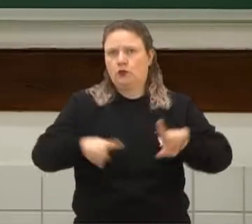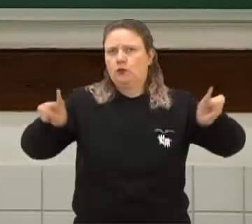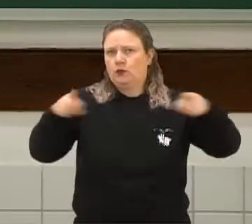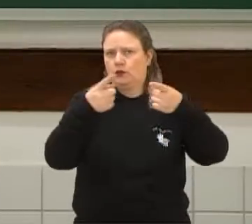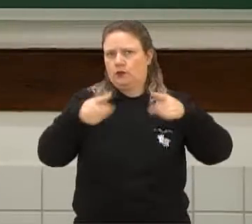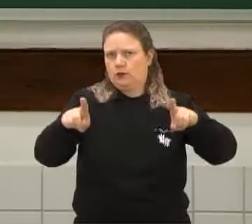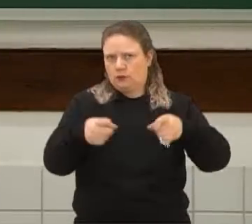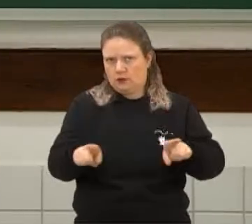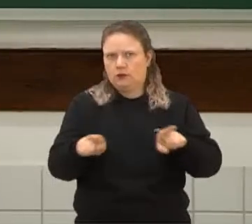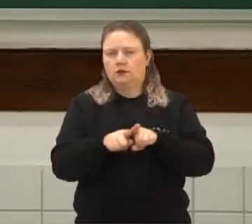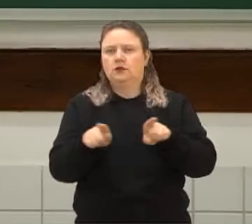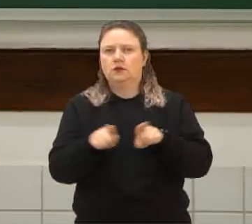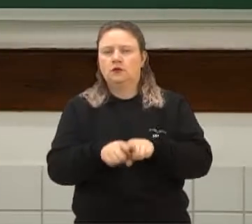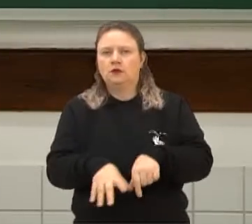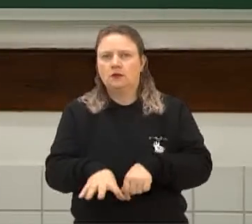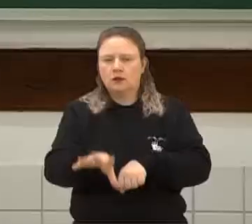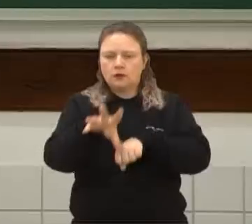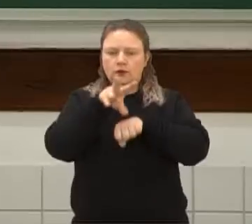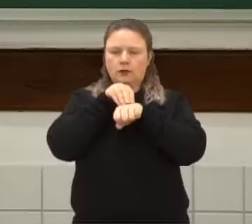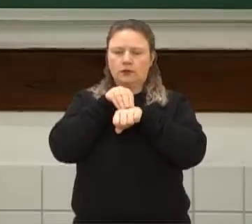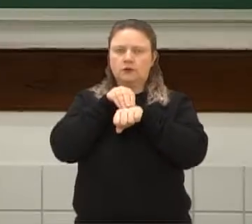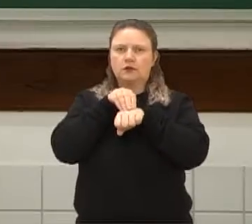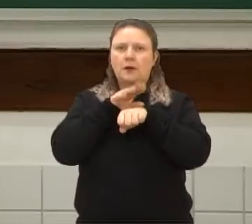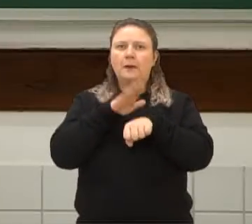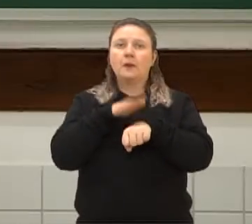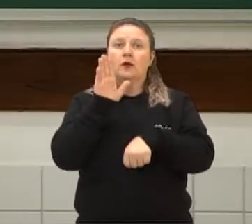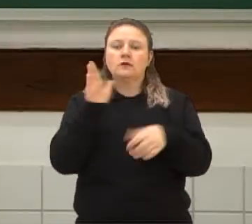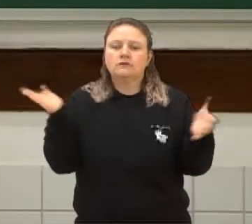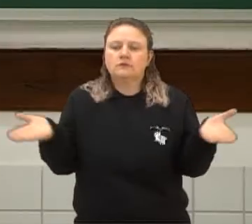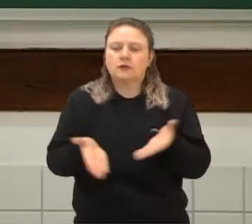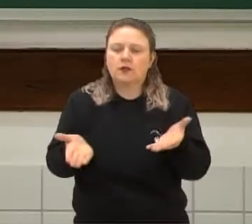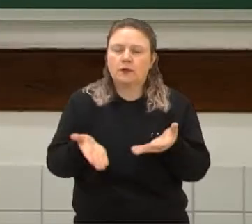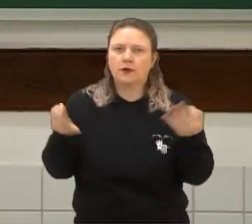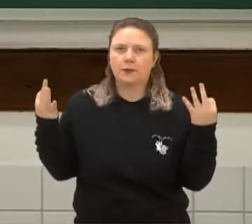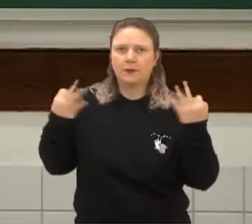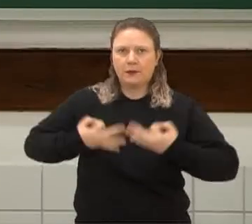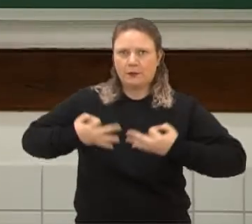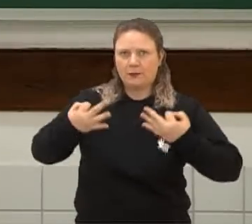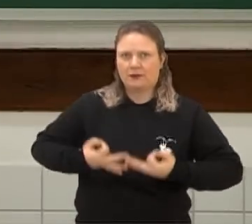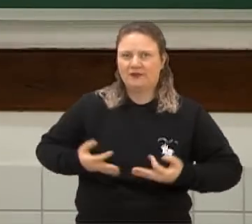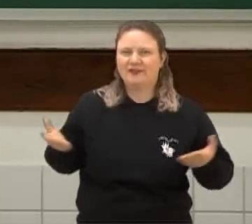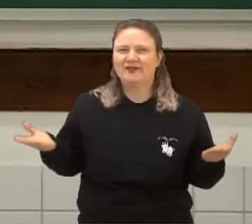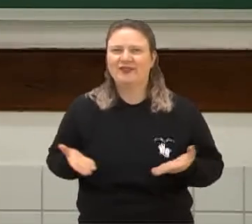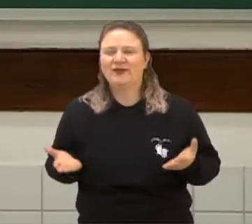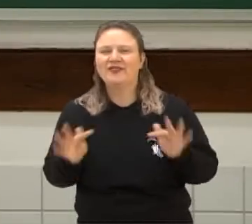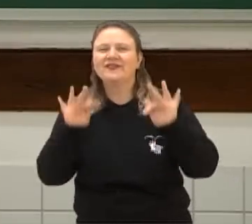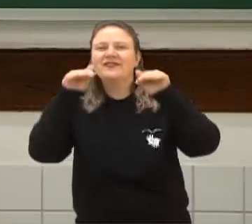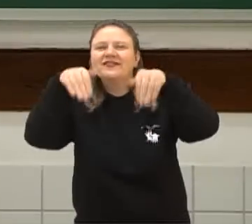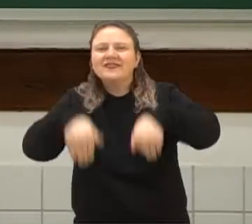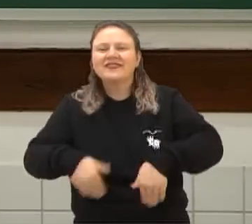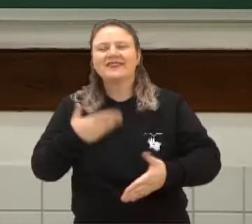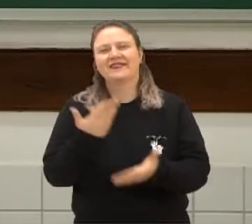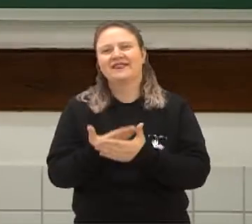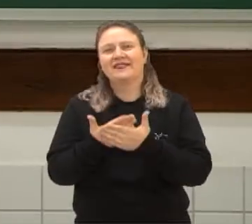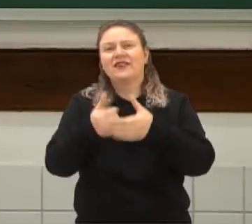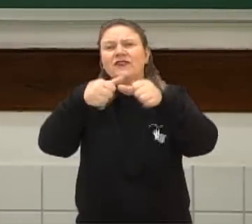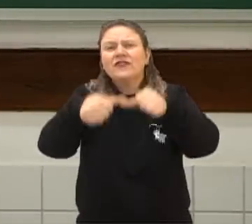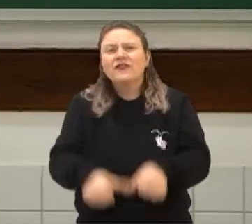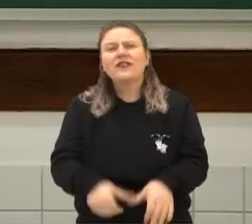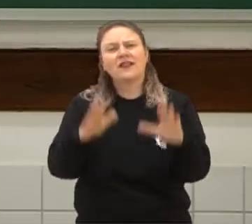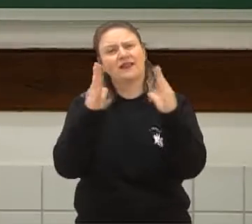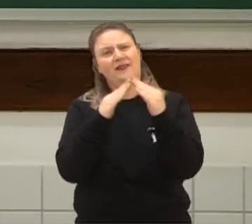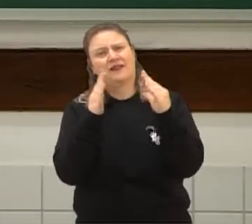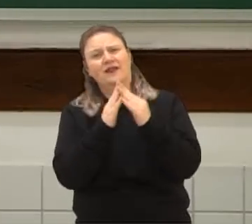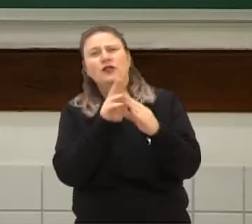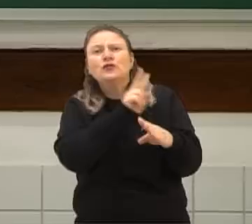mais sobre o presente perfeito. Bom, por hoje é só. Thank you for your attention. Fique em casa, se cuide,